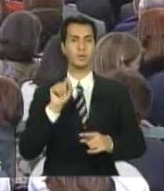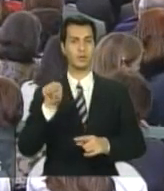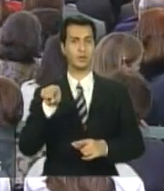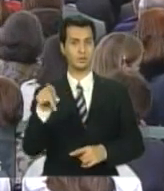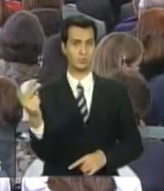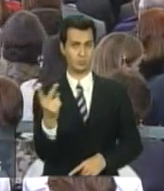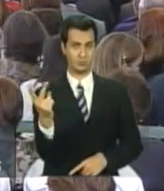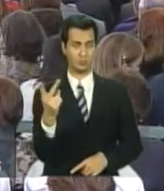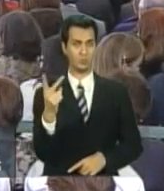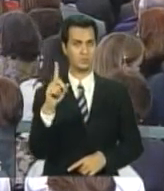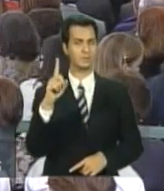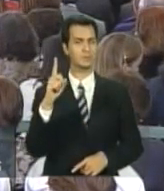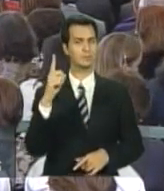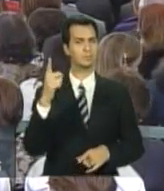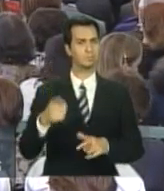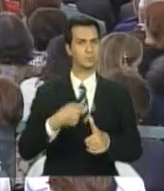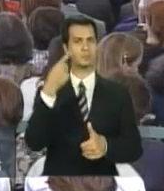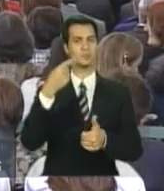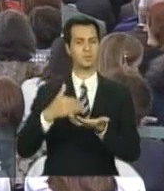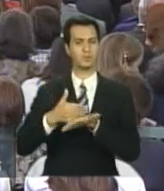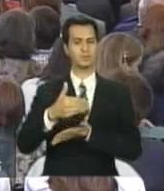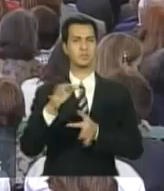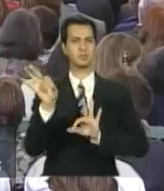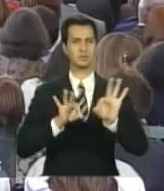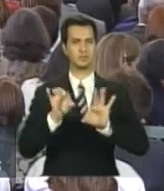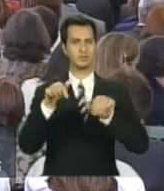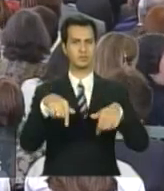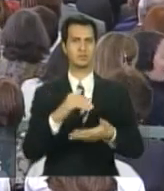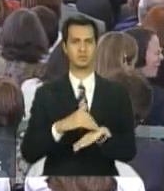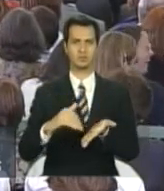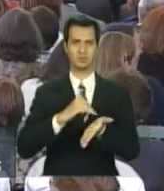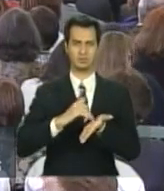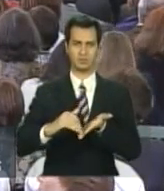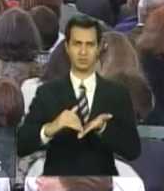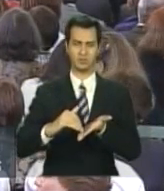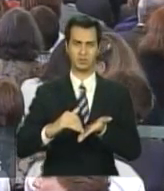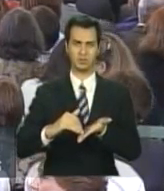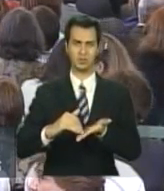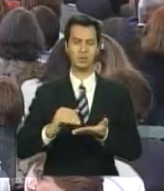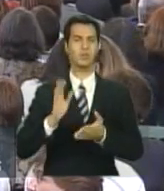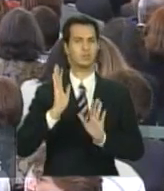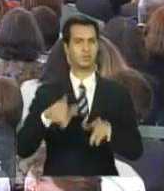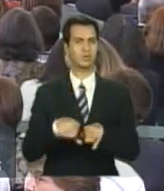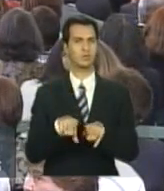dessa secretaria e responsável, nos últimos anos,